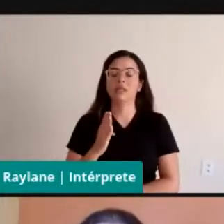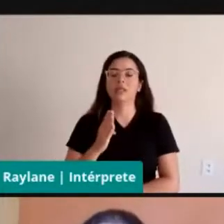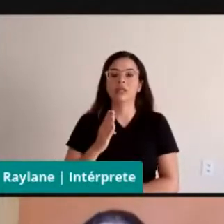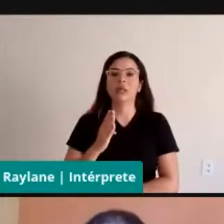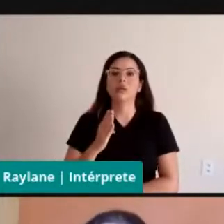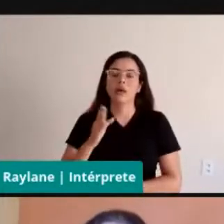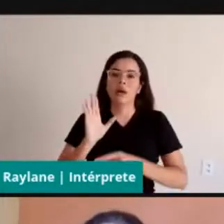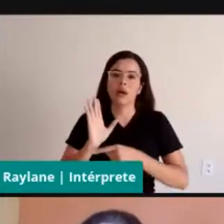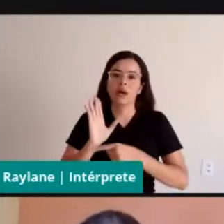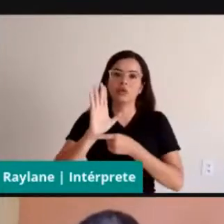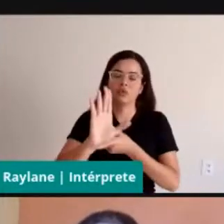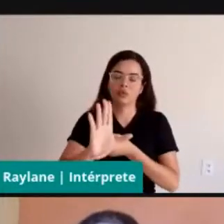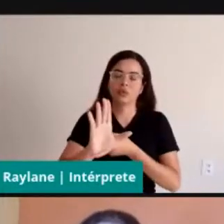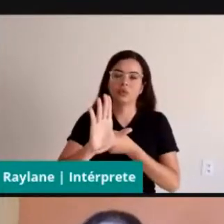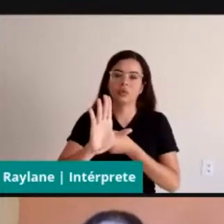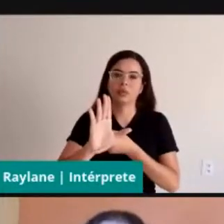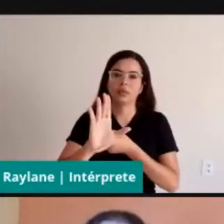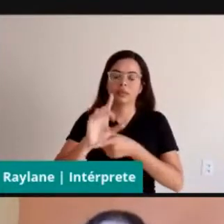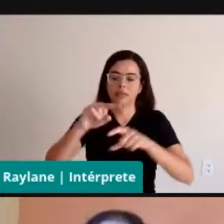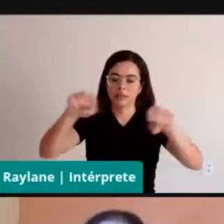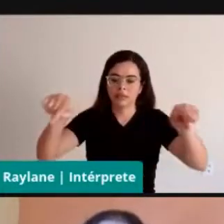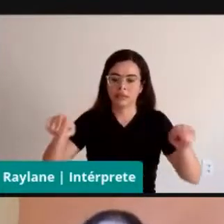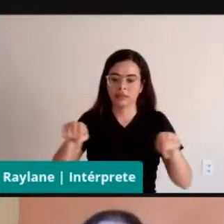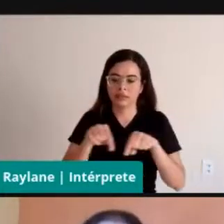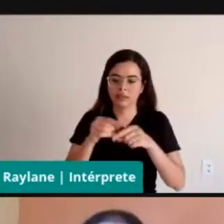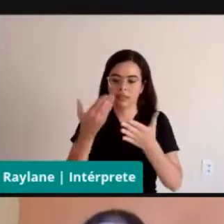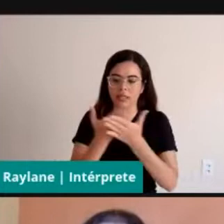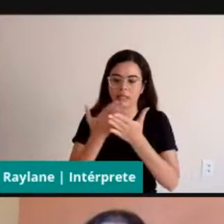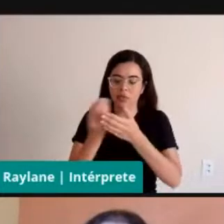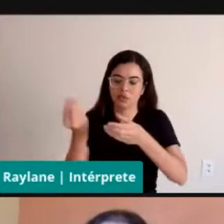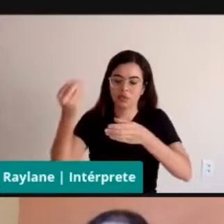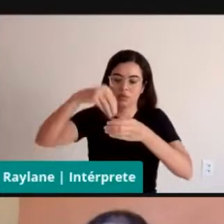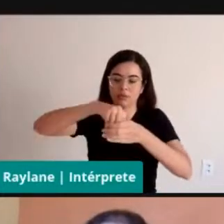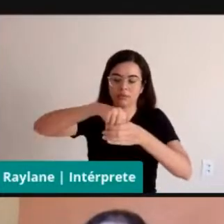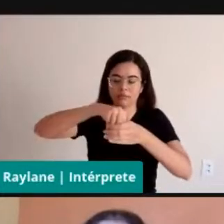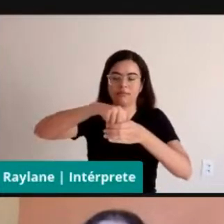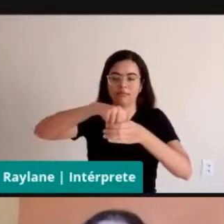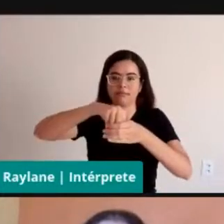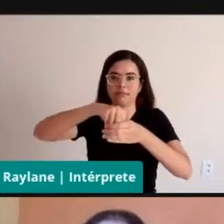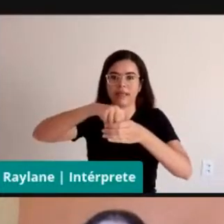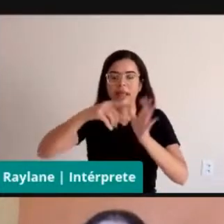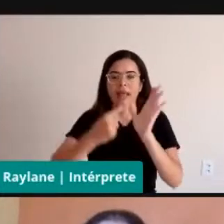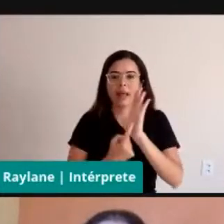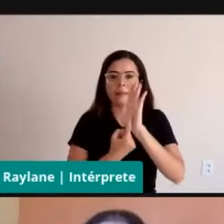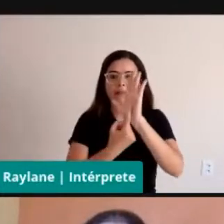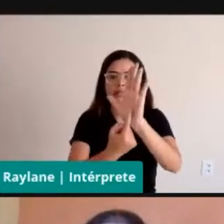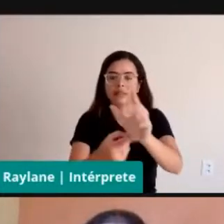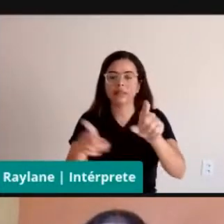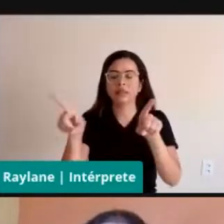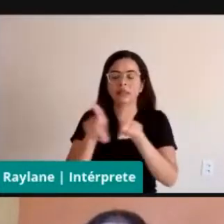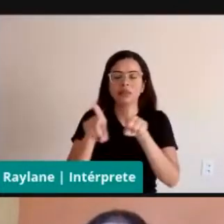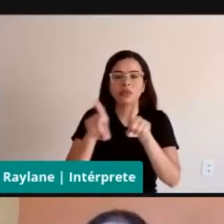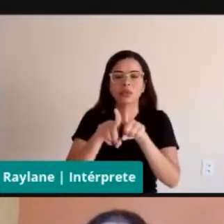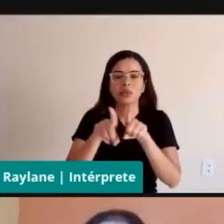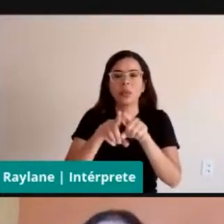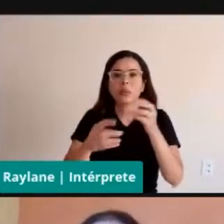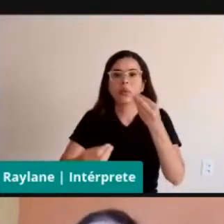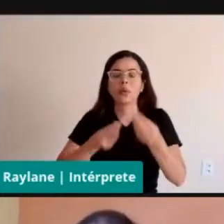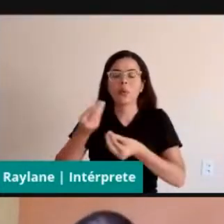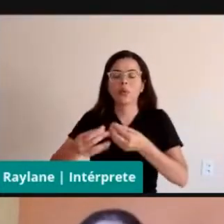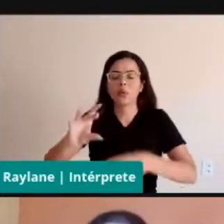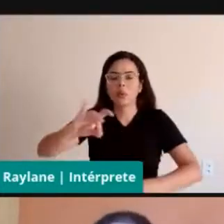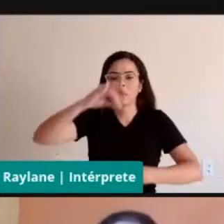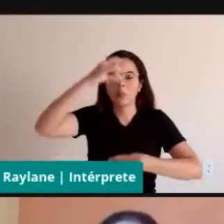ensinar dentro de sala de aula, trazendo também campanhas de RPG, ou